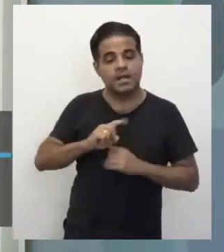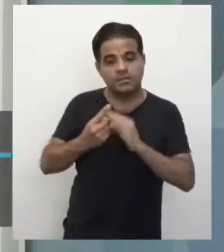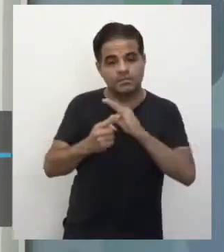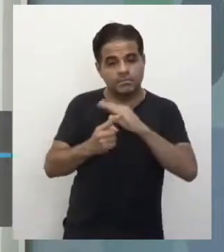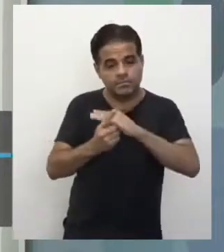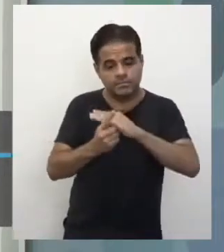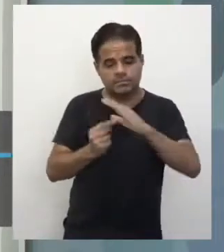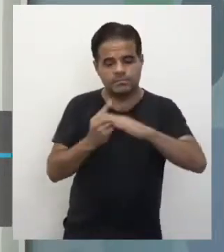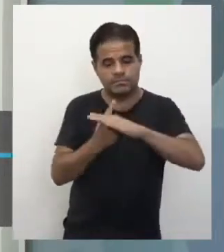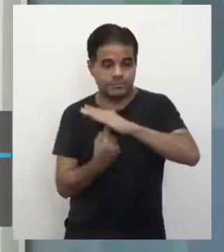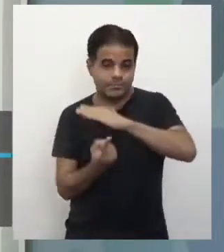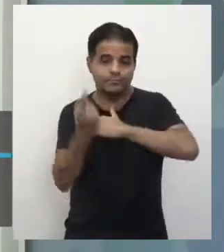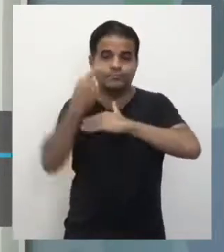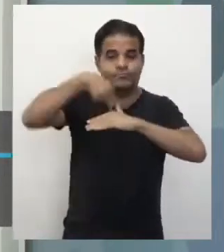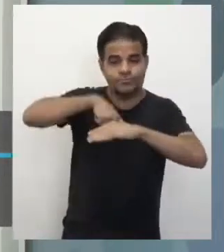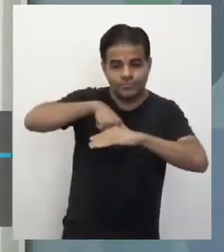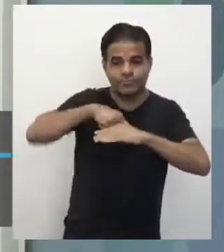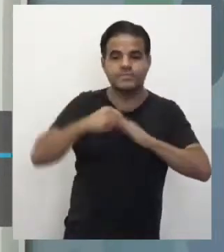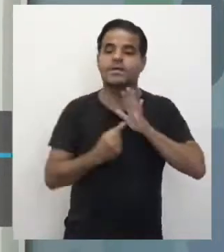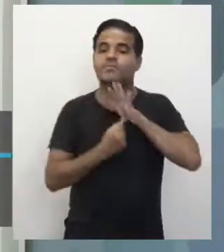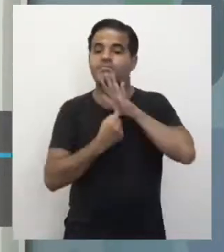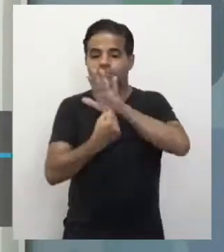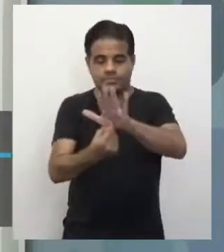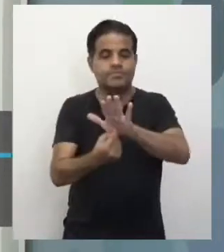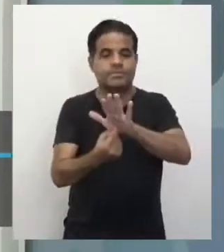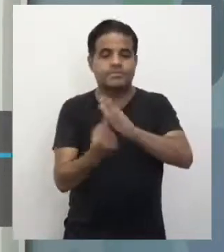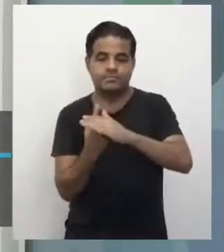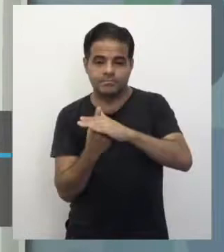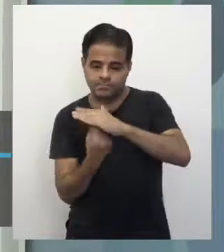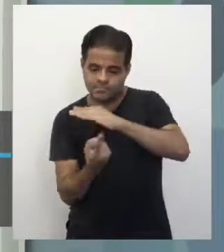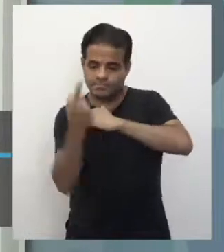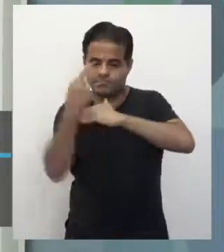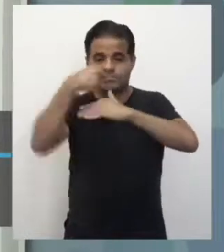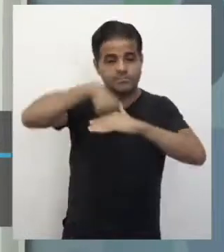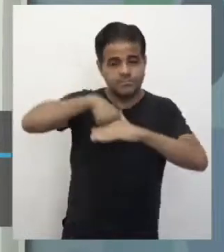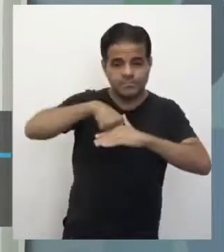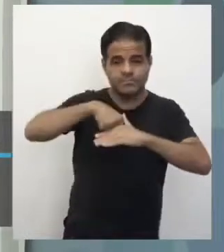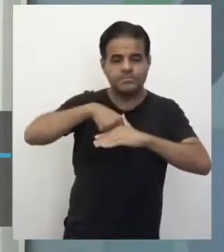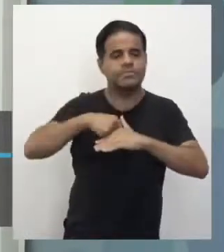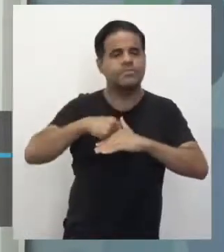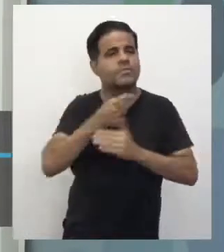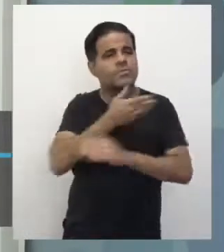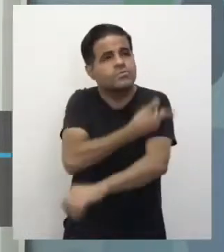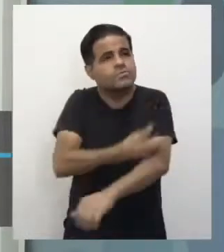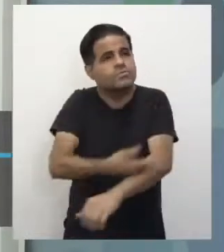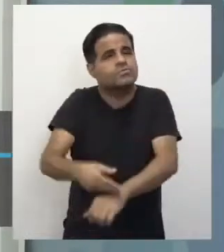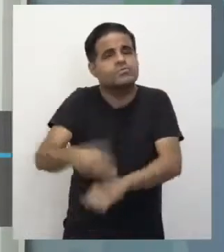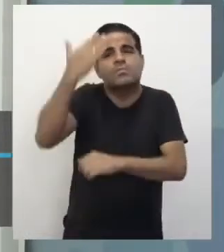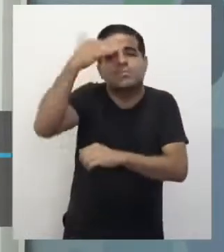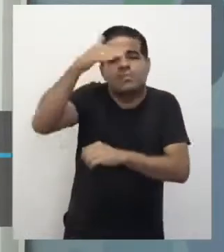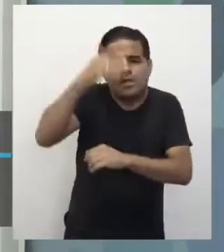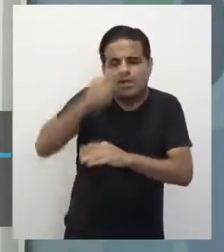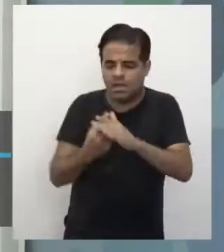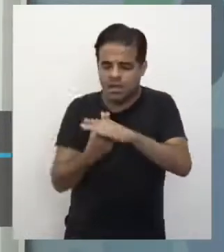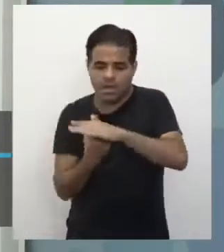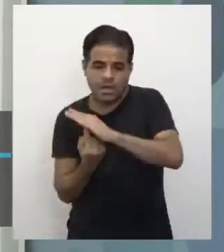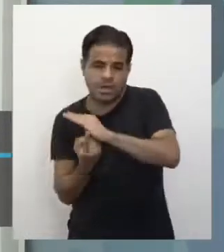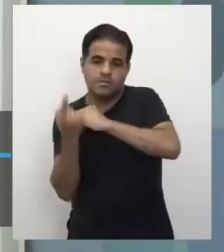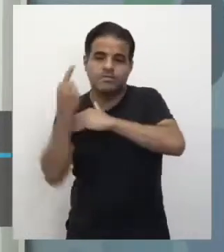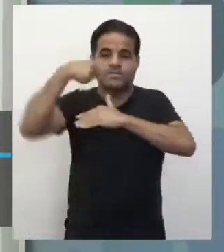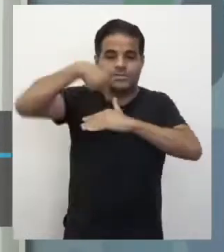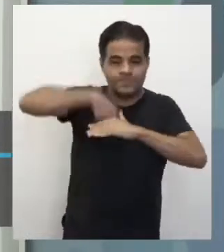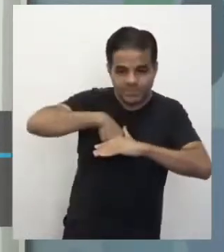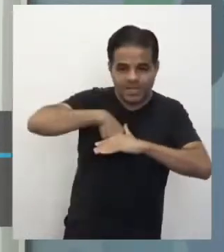aparecendo. Então isso é a subjetividade. Só que a gente costuma entender que essa